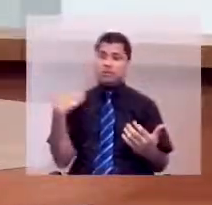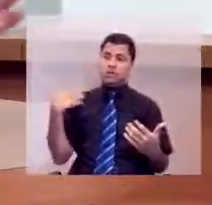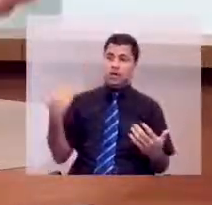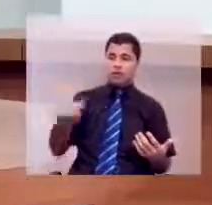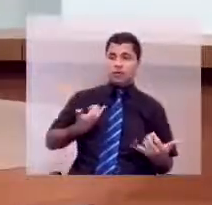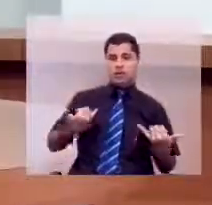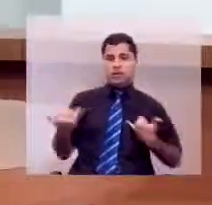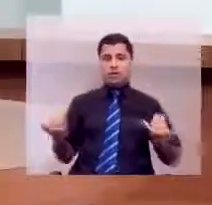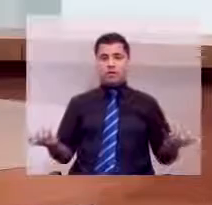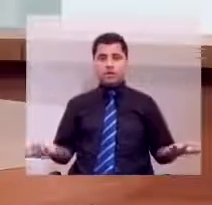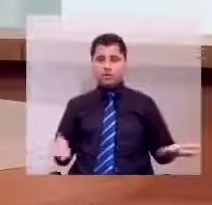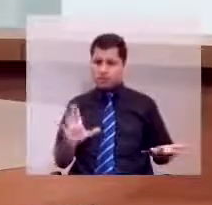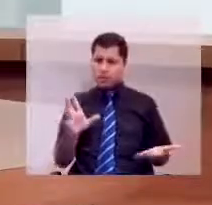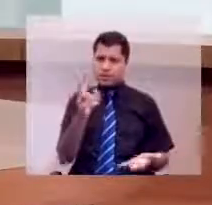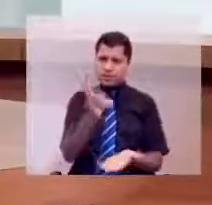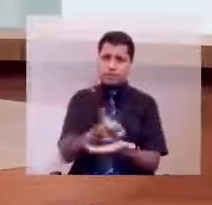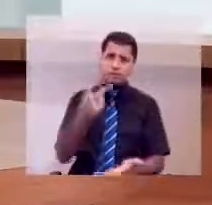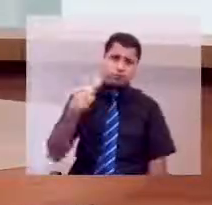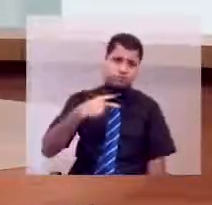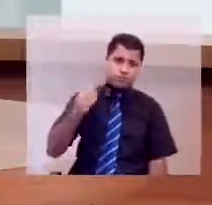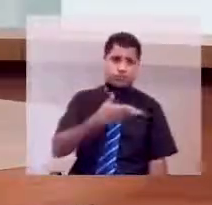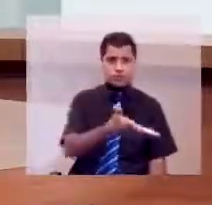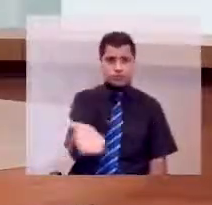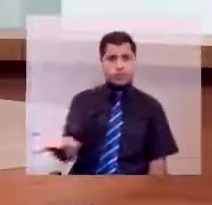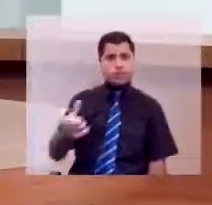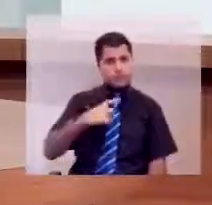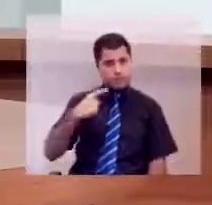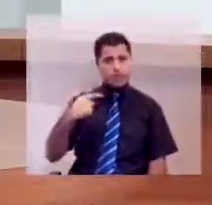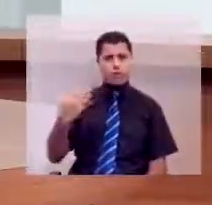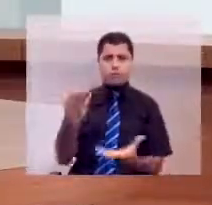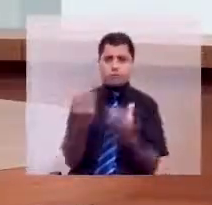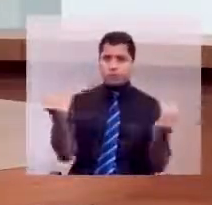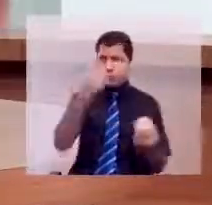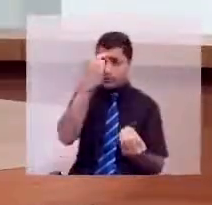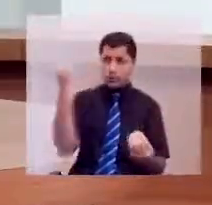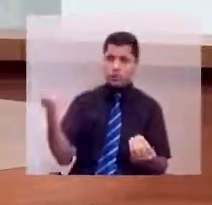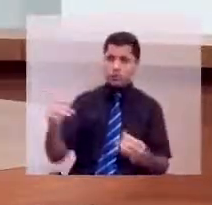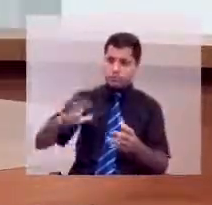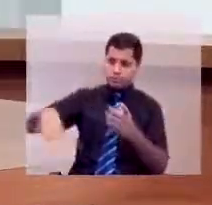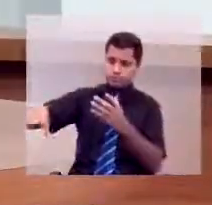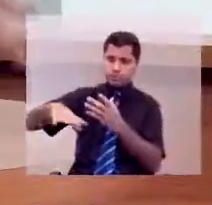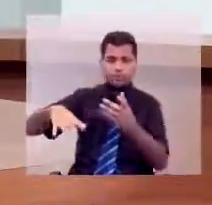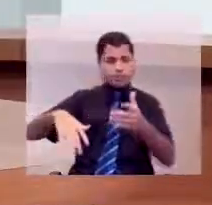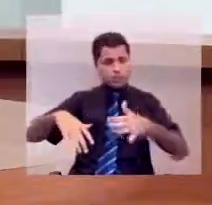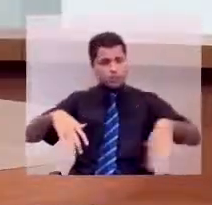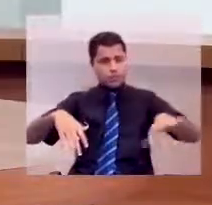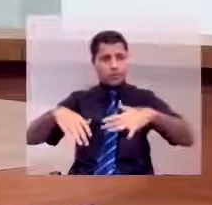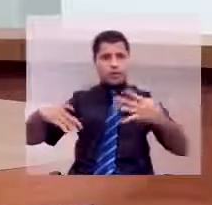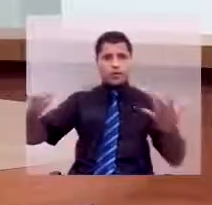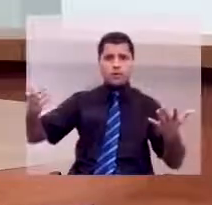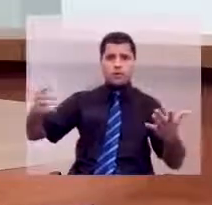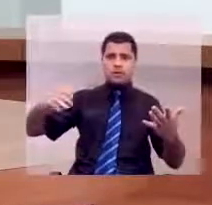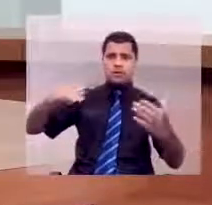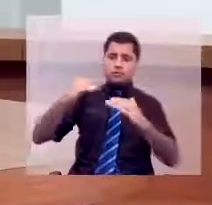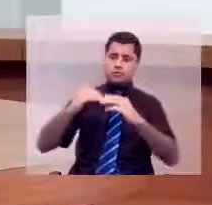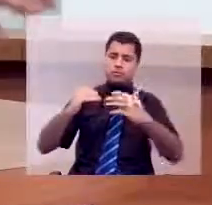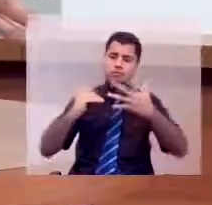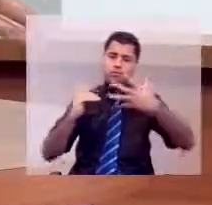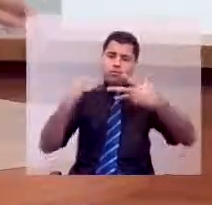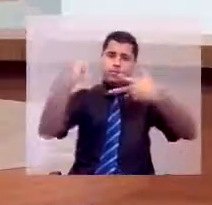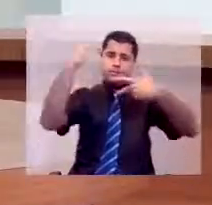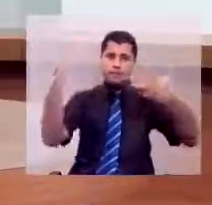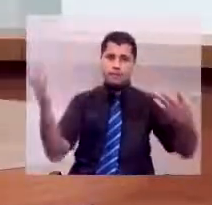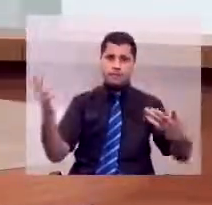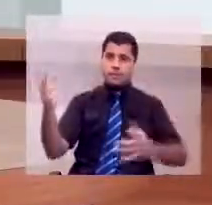alguma, mas é sempre nós somos vereadores e somos procurados por vários setores, segmentos, classe,